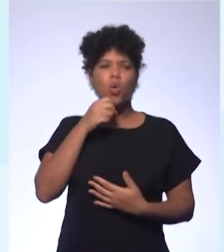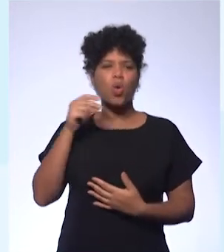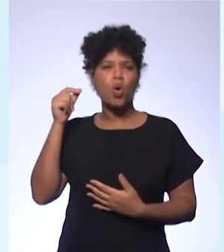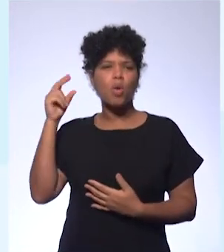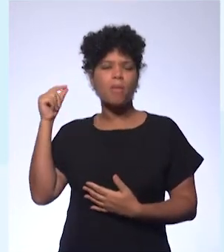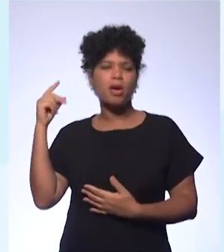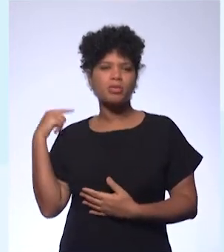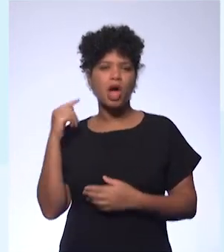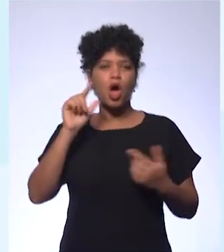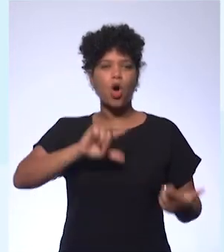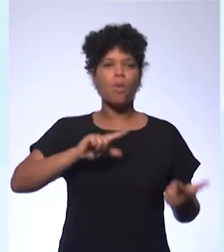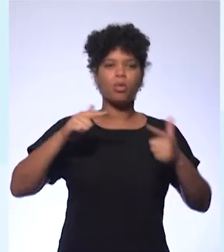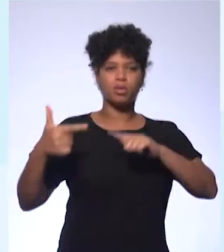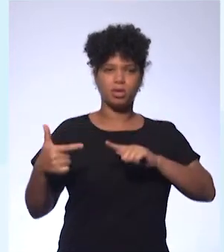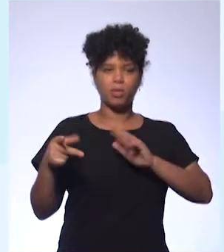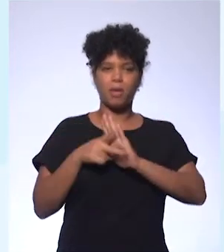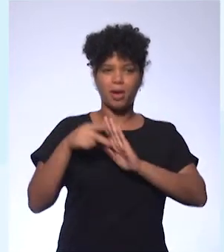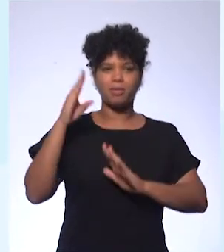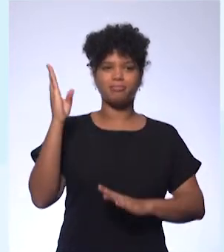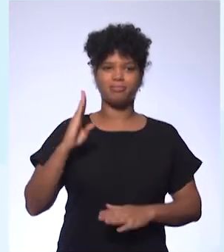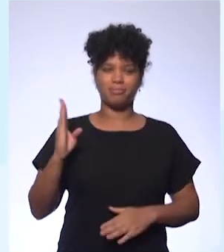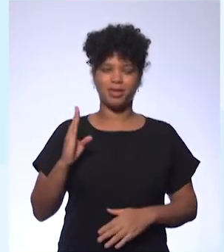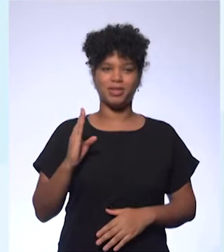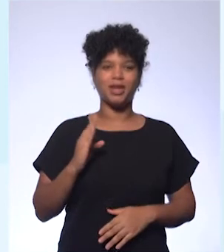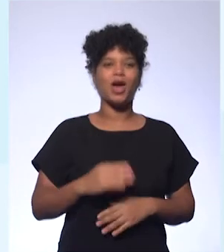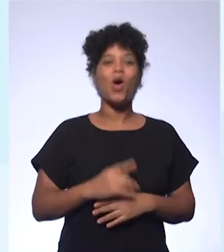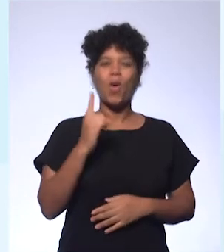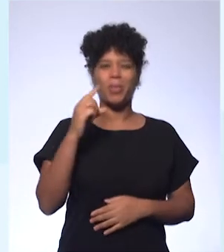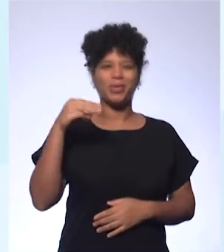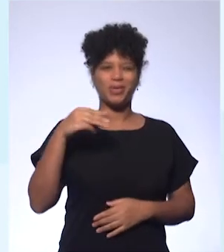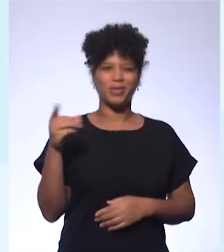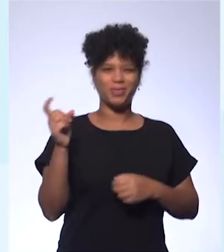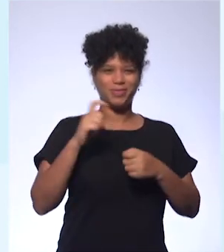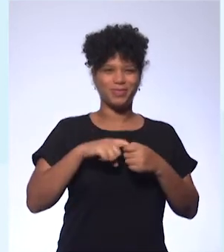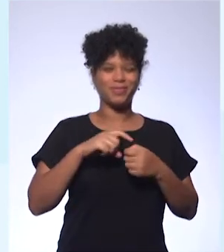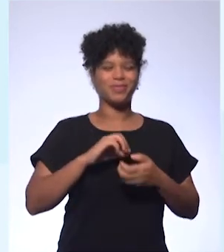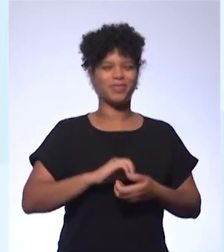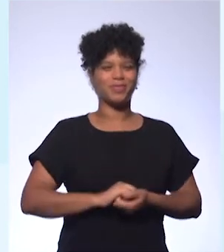do modernismo na literatura brasileira. A gente volta já em 1 minuto.